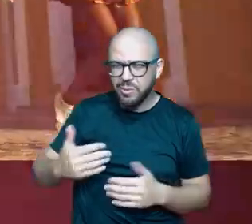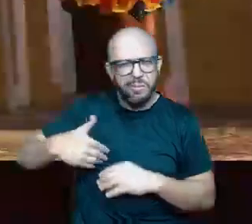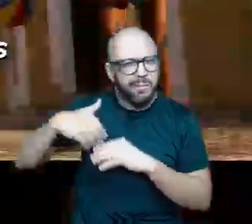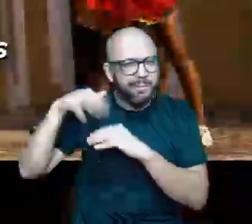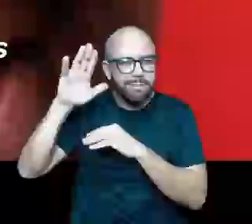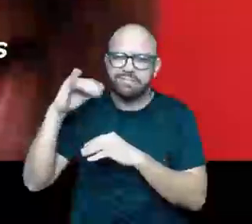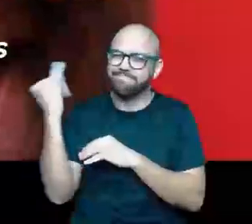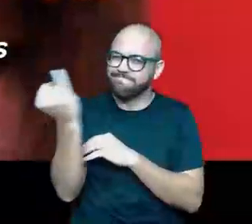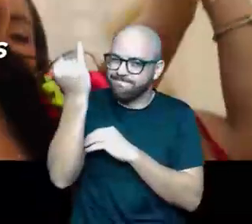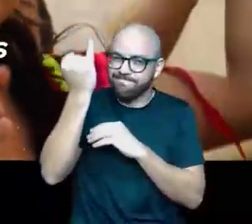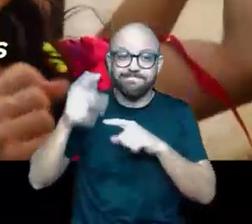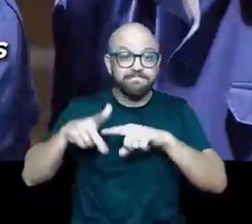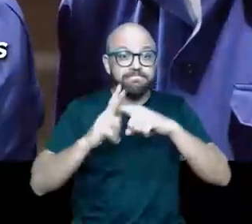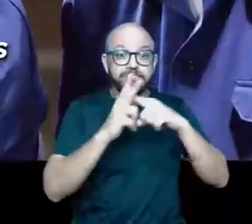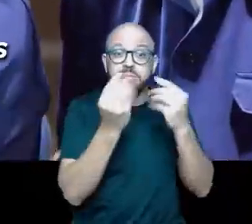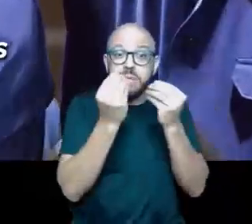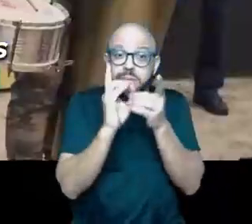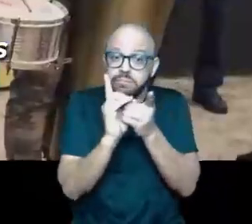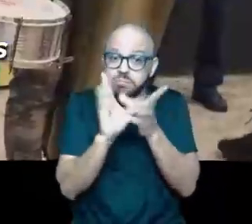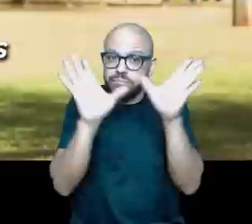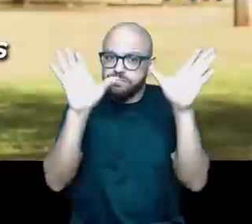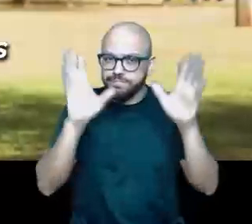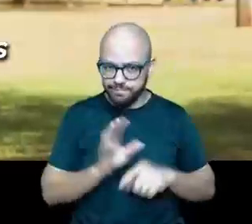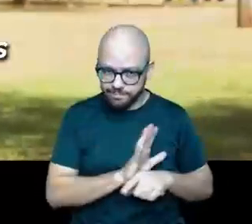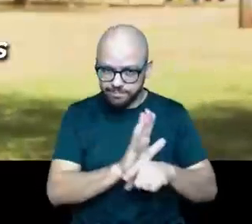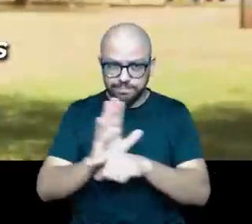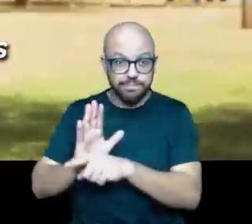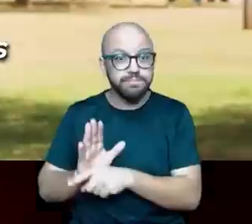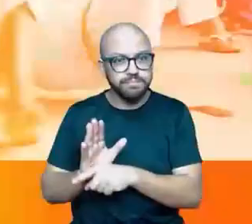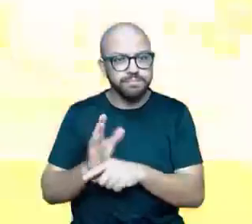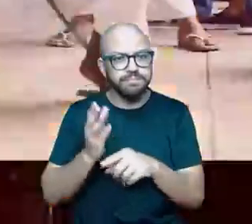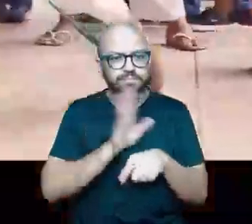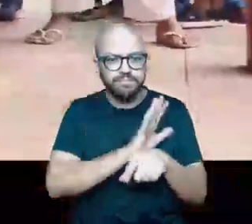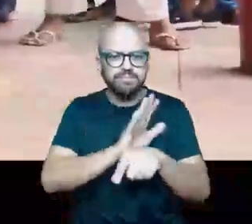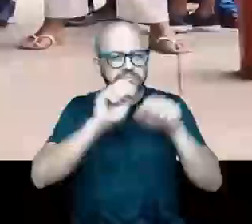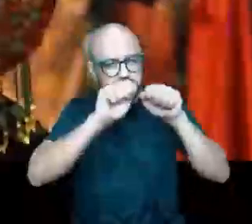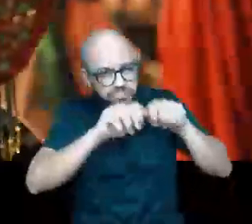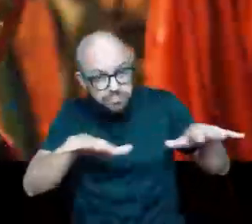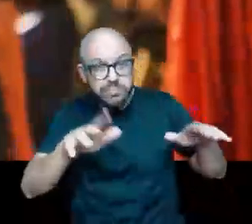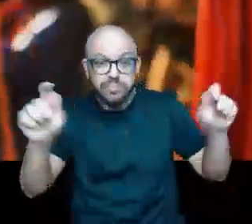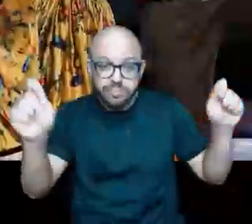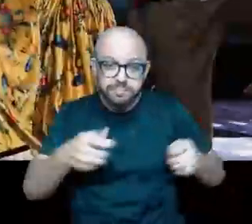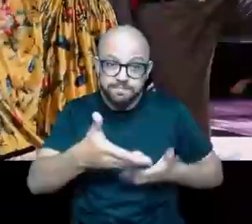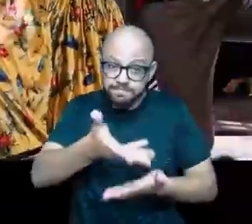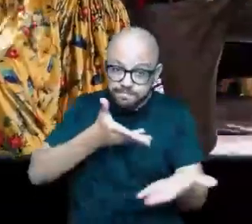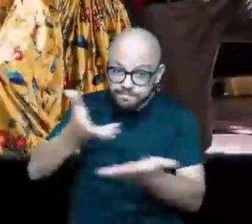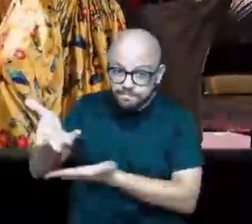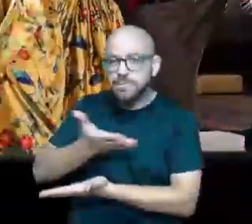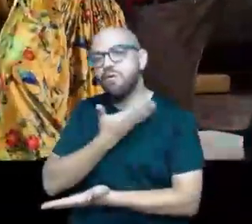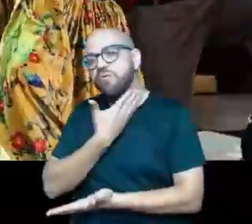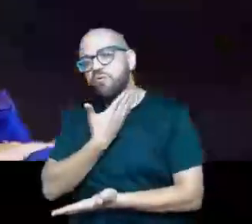cultural. A cultura é um dos mais preciosos instrumentos de democracia. É um canal de expressão plural que